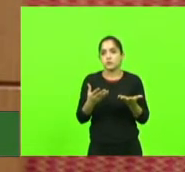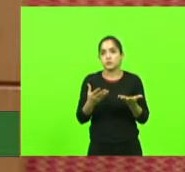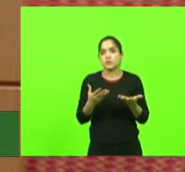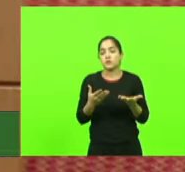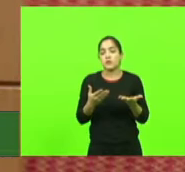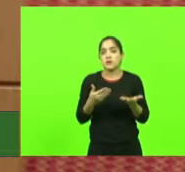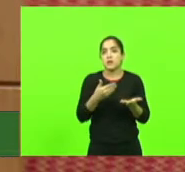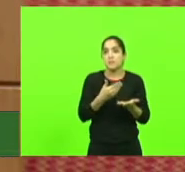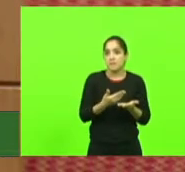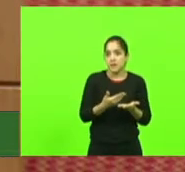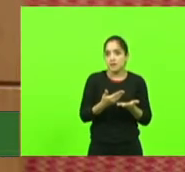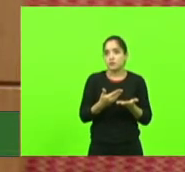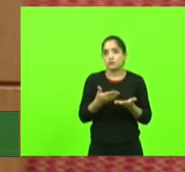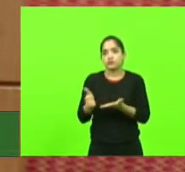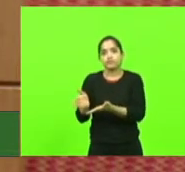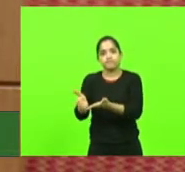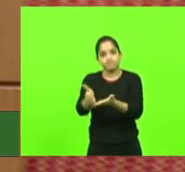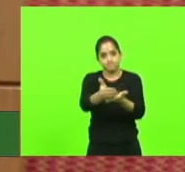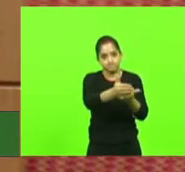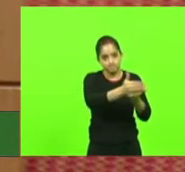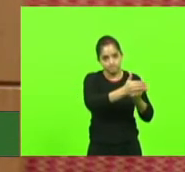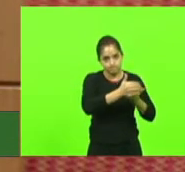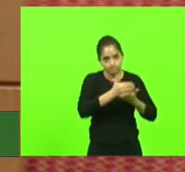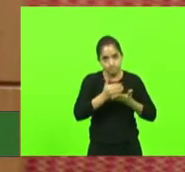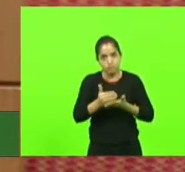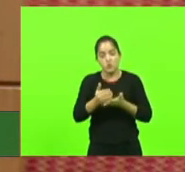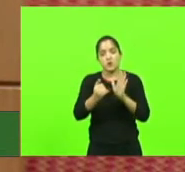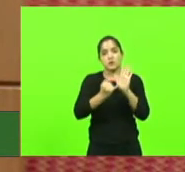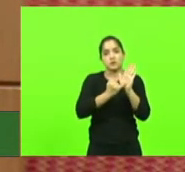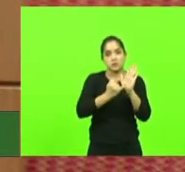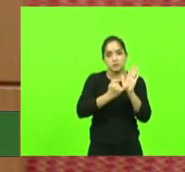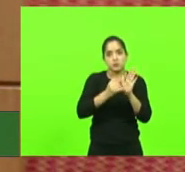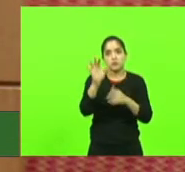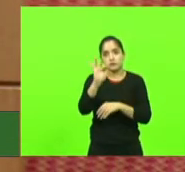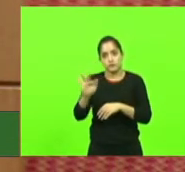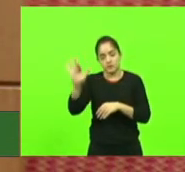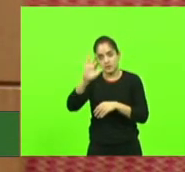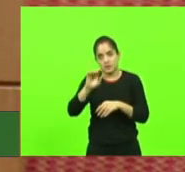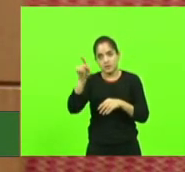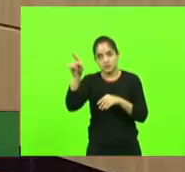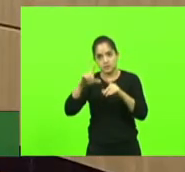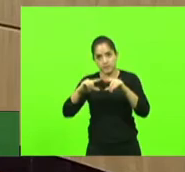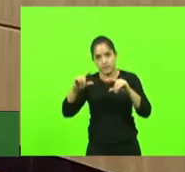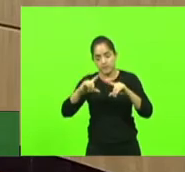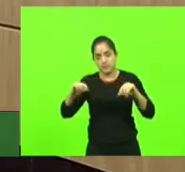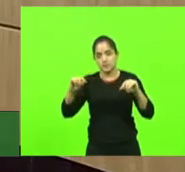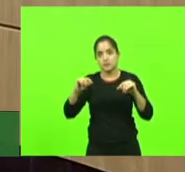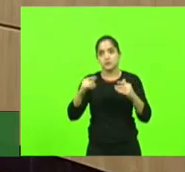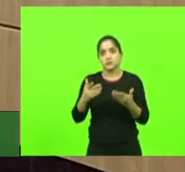que arrecada em tributos federais e que vai para Brasília. Parabéns.